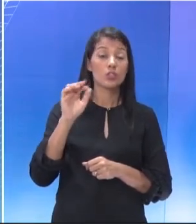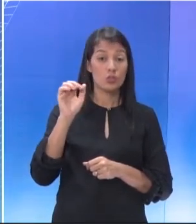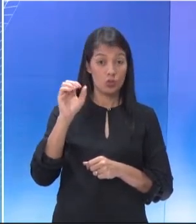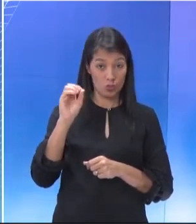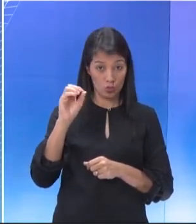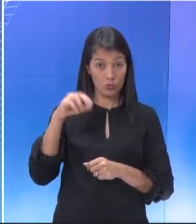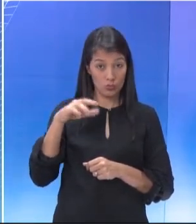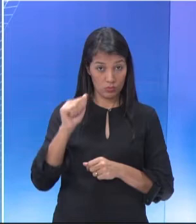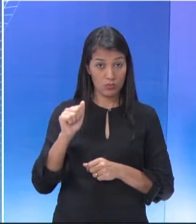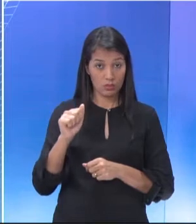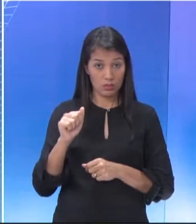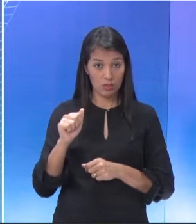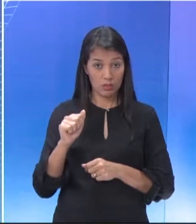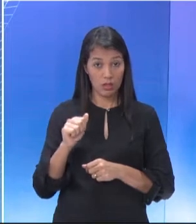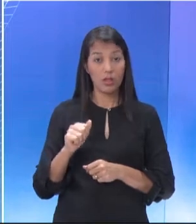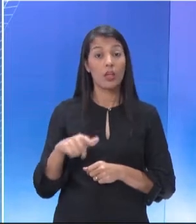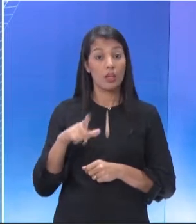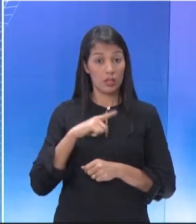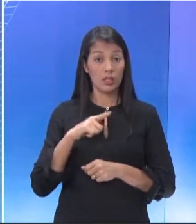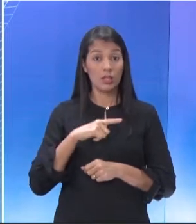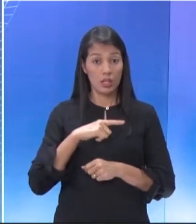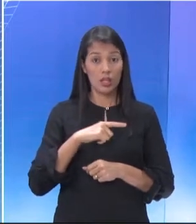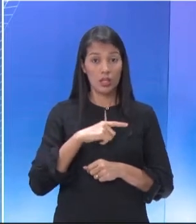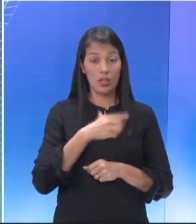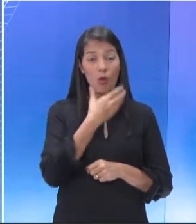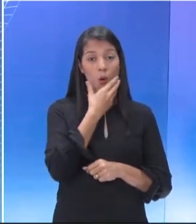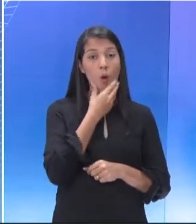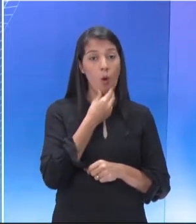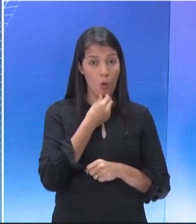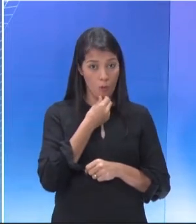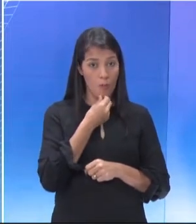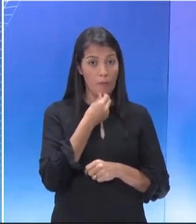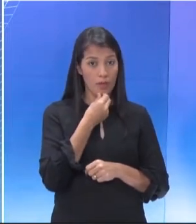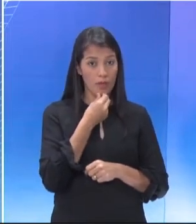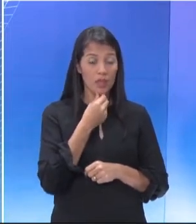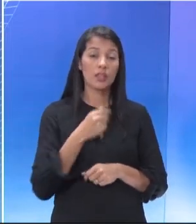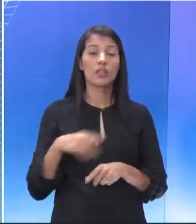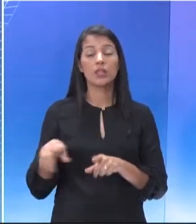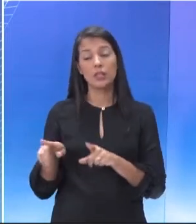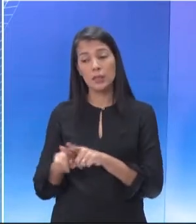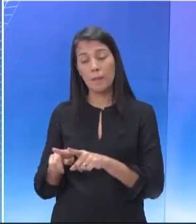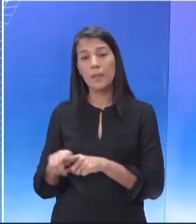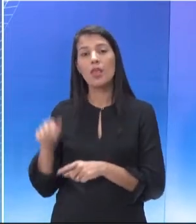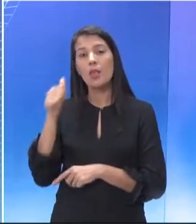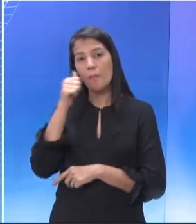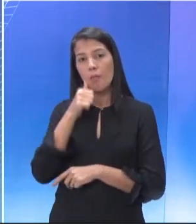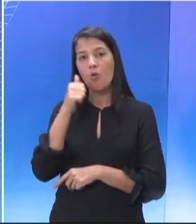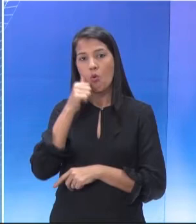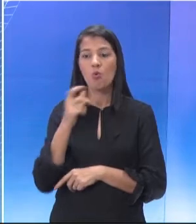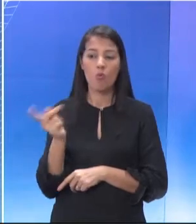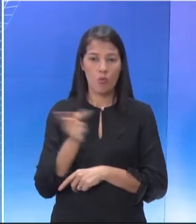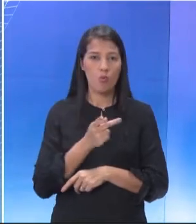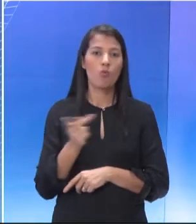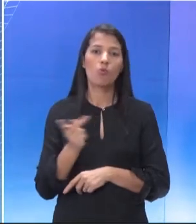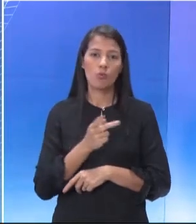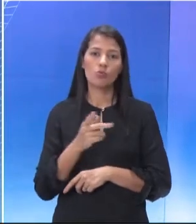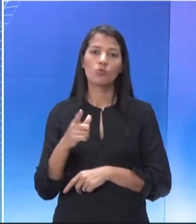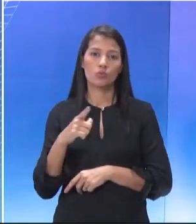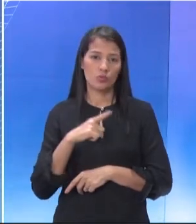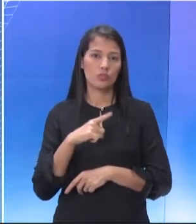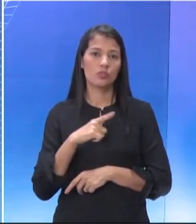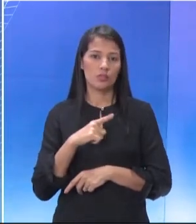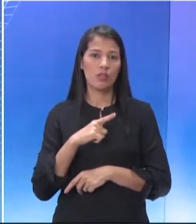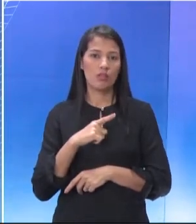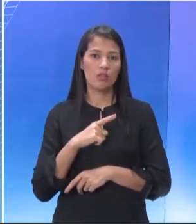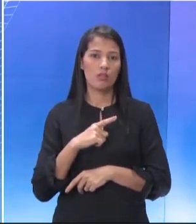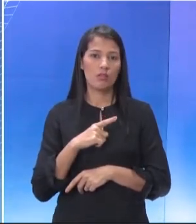tem testosterona, só que em quantidade menor. E a testosterona, no caso, ela é responsável pelas características